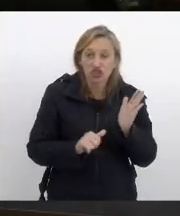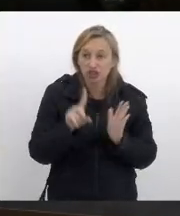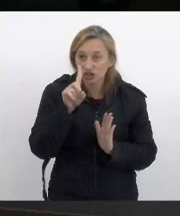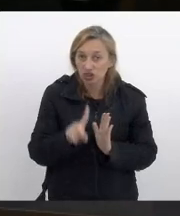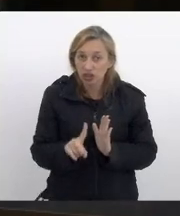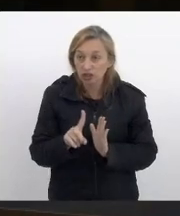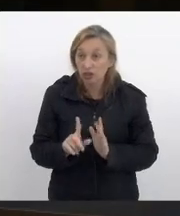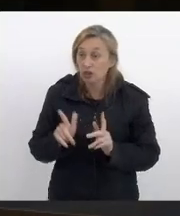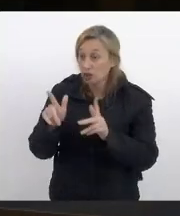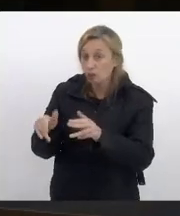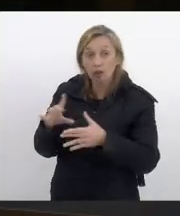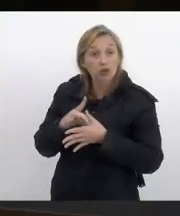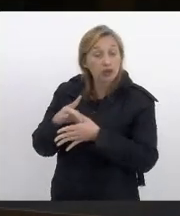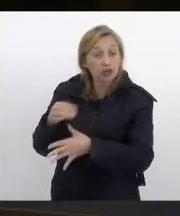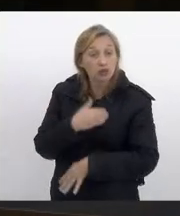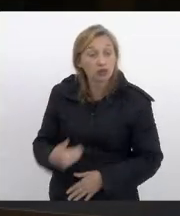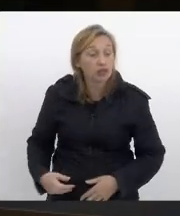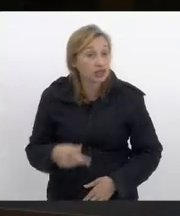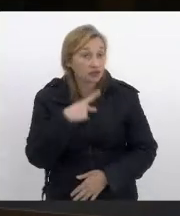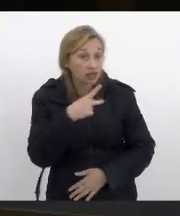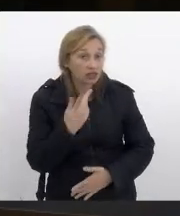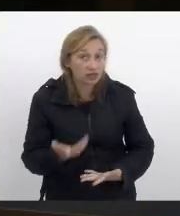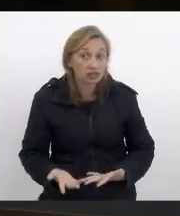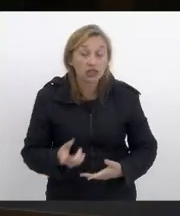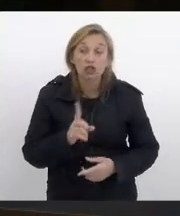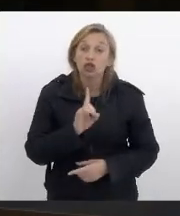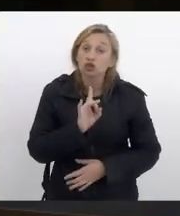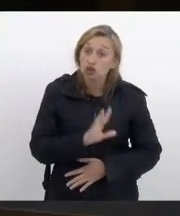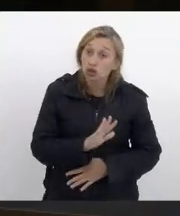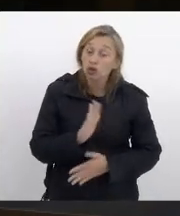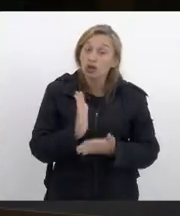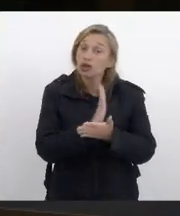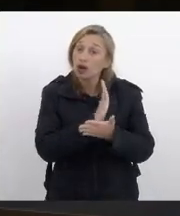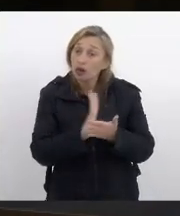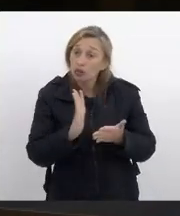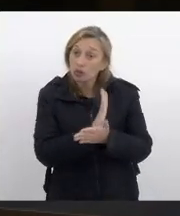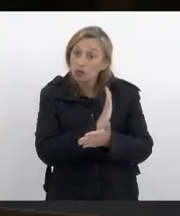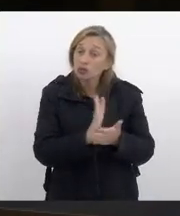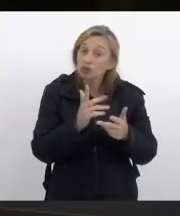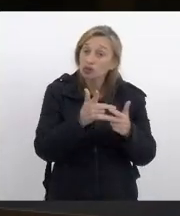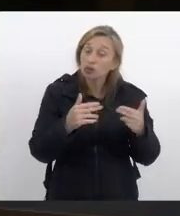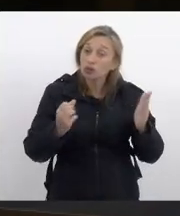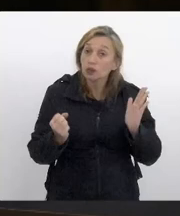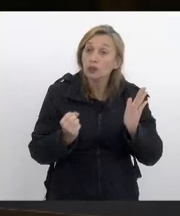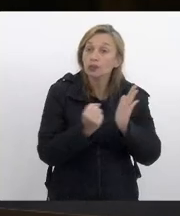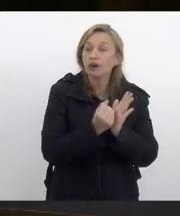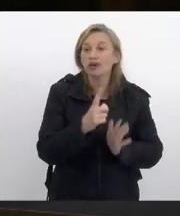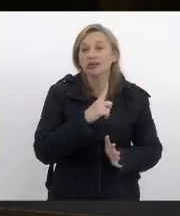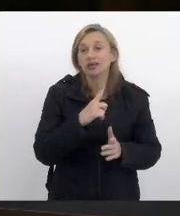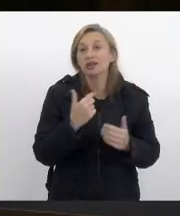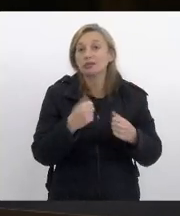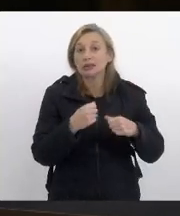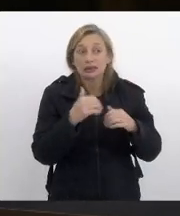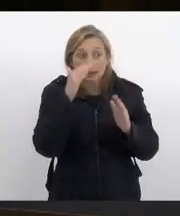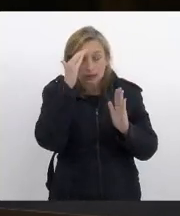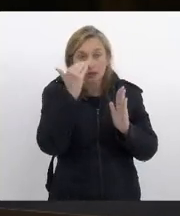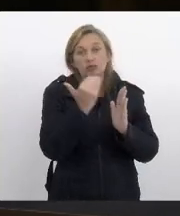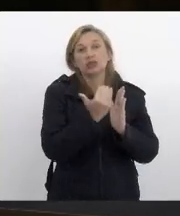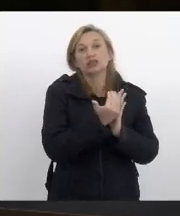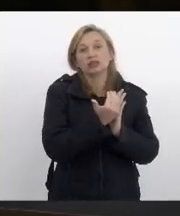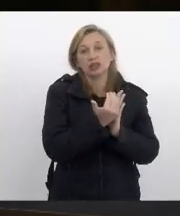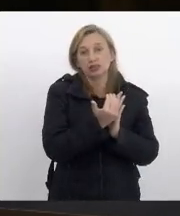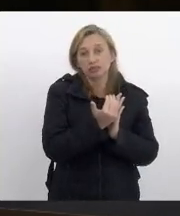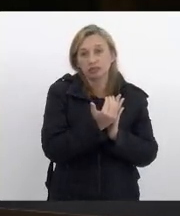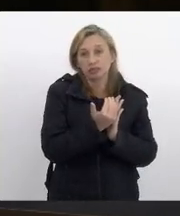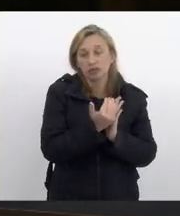como o líder do governo está falando. Só que algumas coisas que têm impacto, a gente tem que submeter.